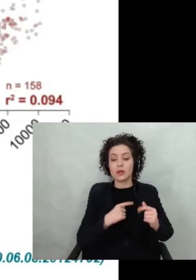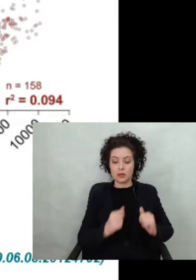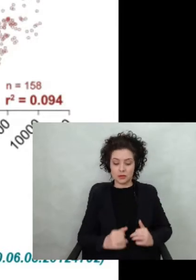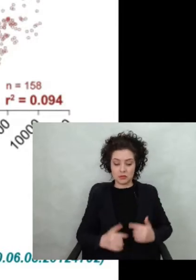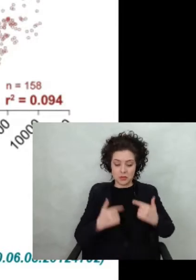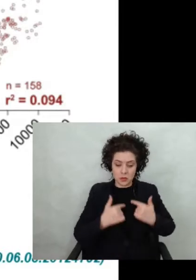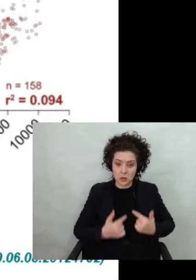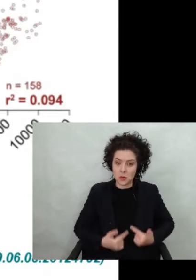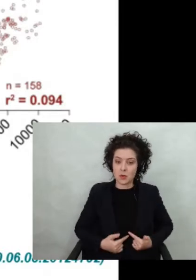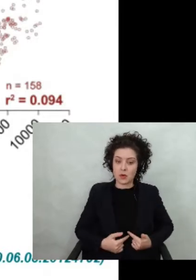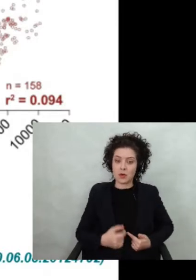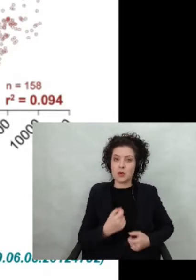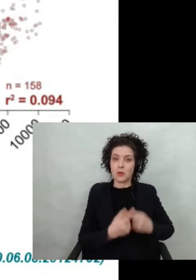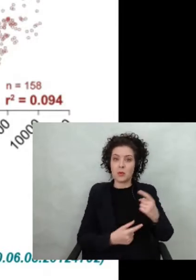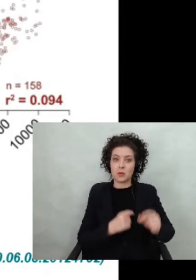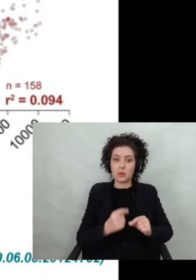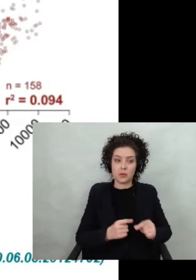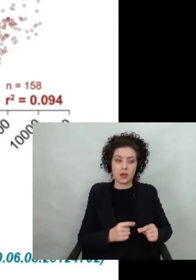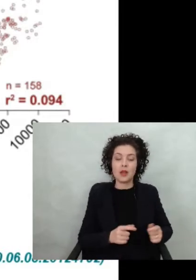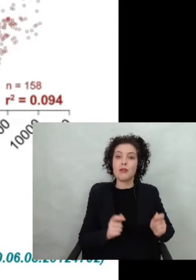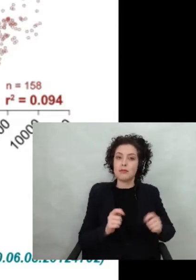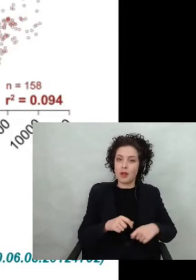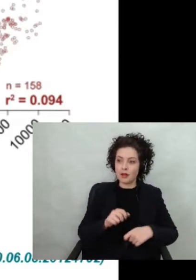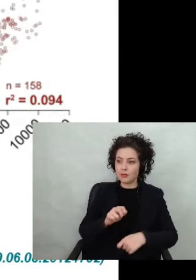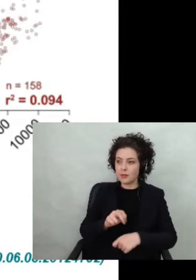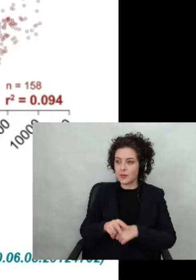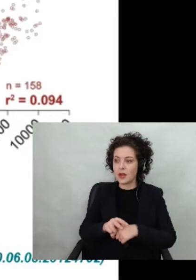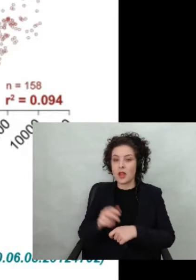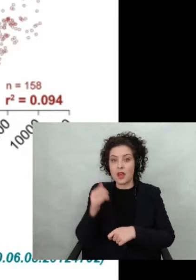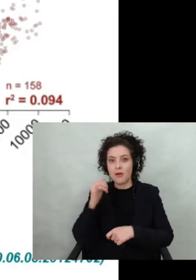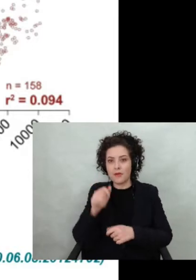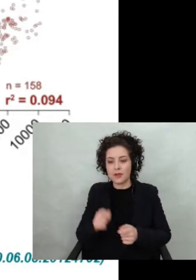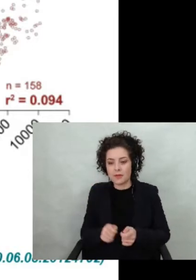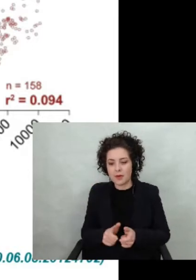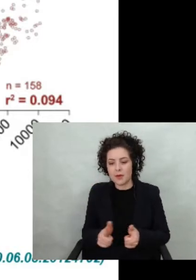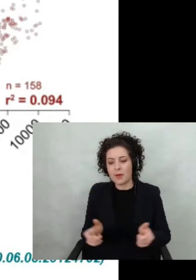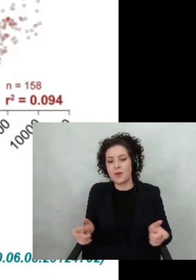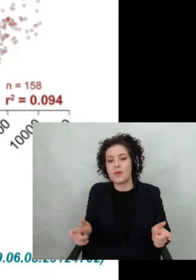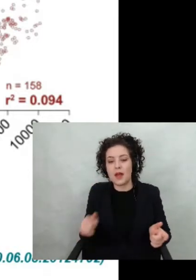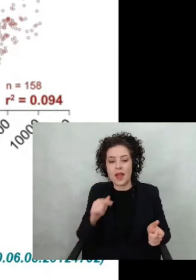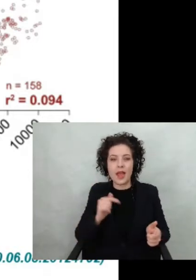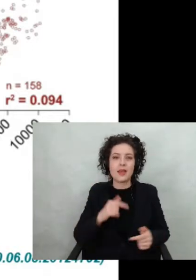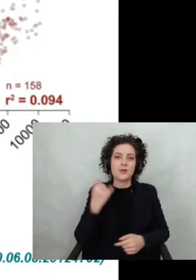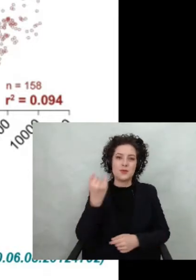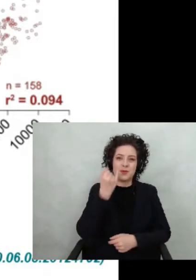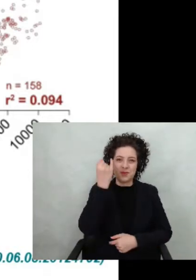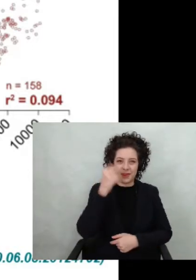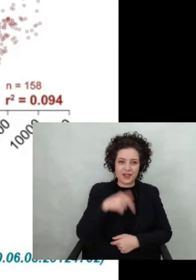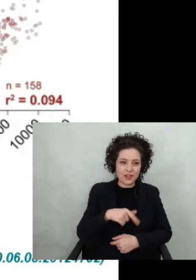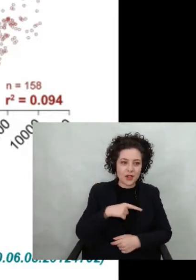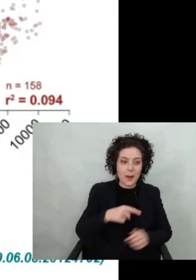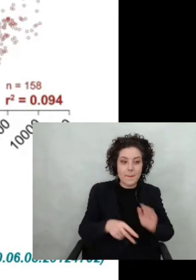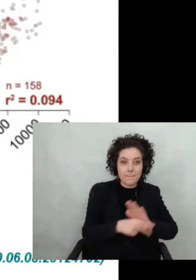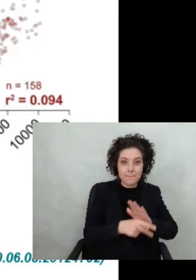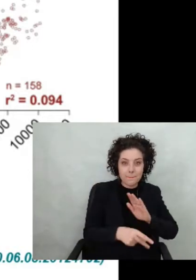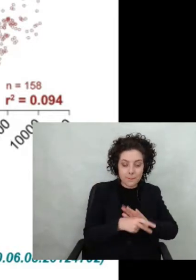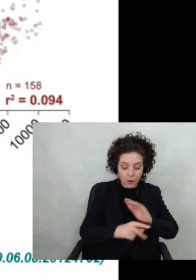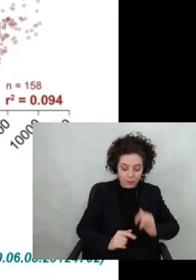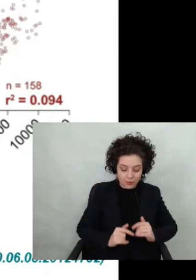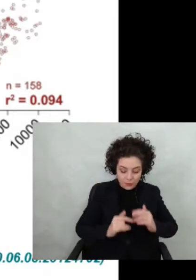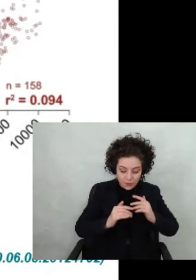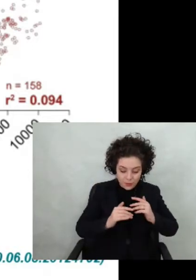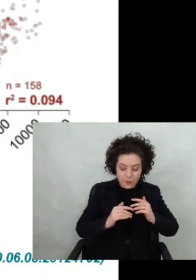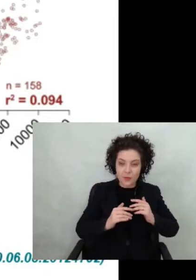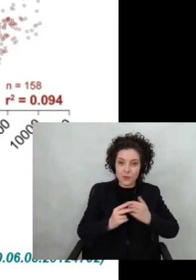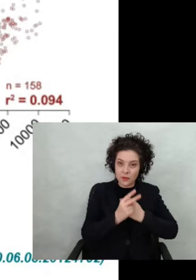ação na neutralização, na replicação viral. E isto é o que importa quando a gente fala do uso de plasma de doador de